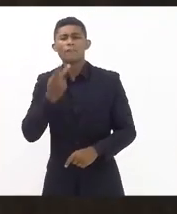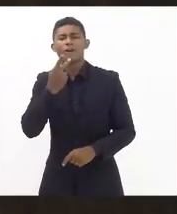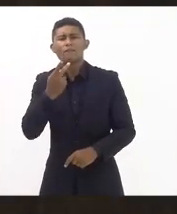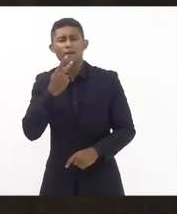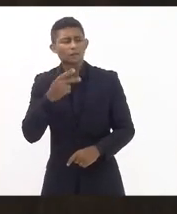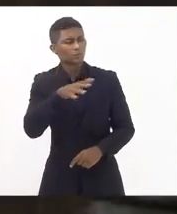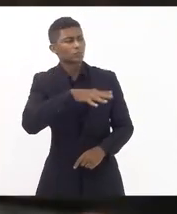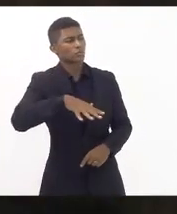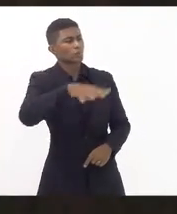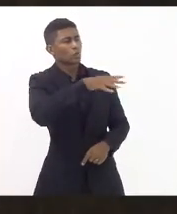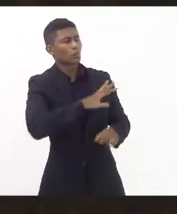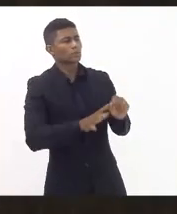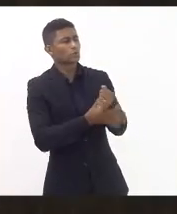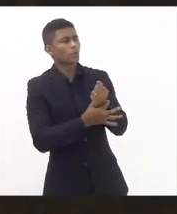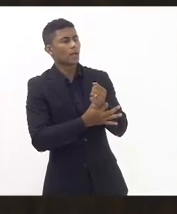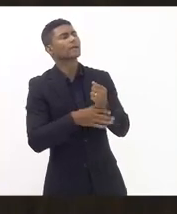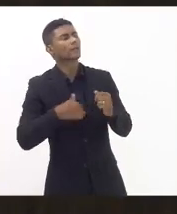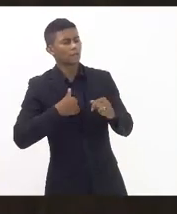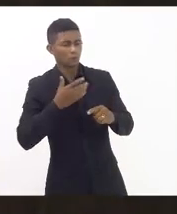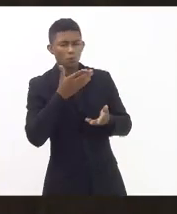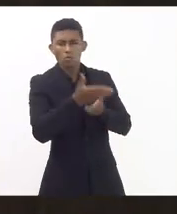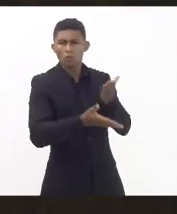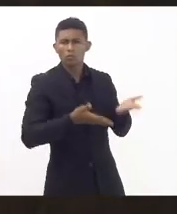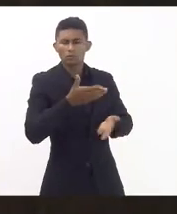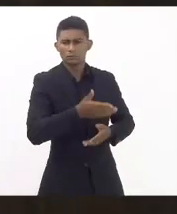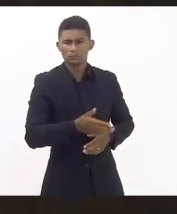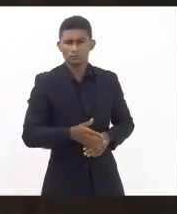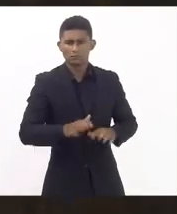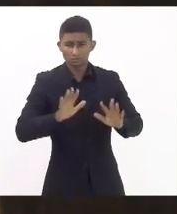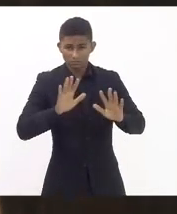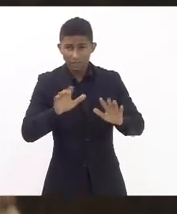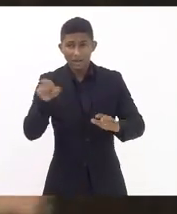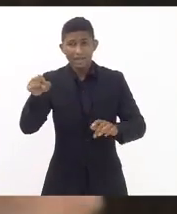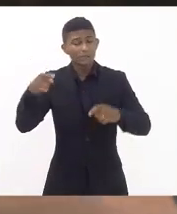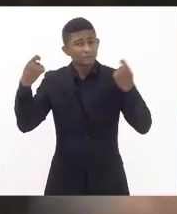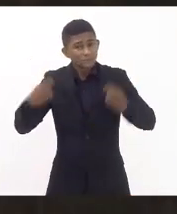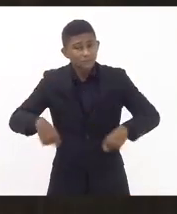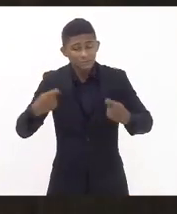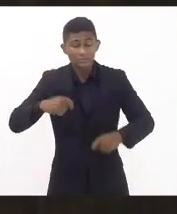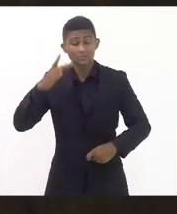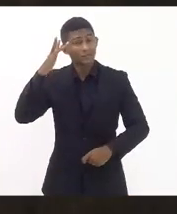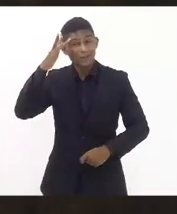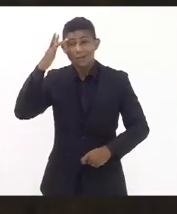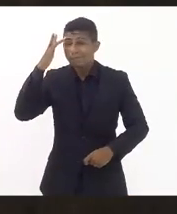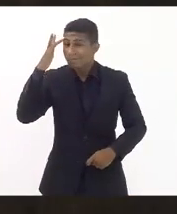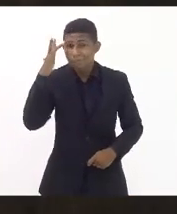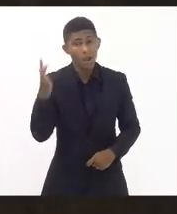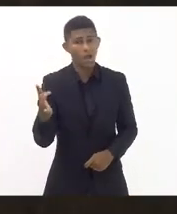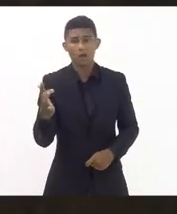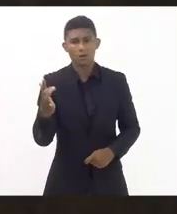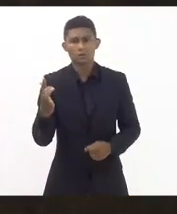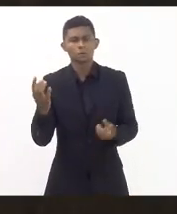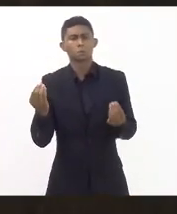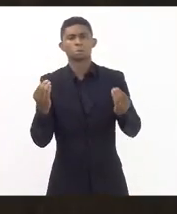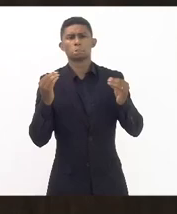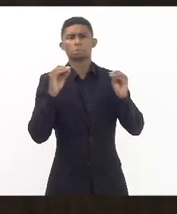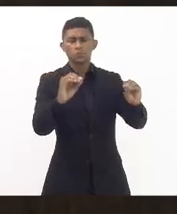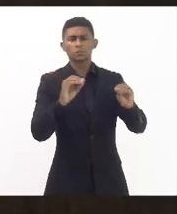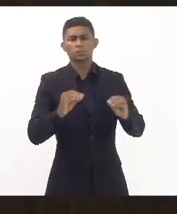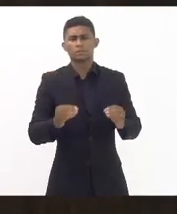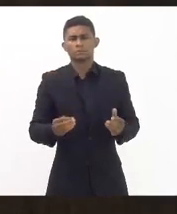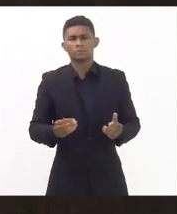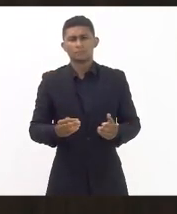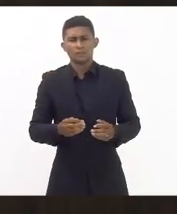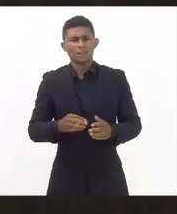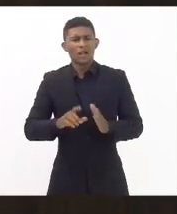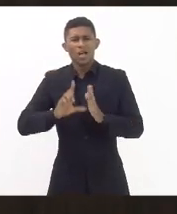o melhor gesto que ele pode fazer é publicar amanhã e não esperar que se questione o período eleitoral